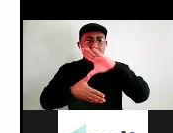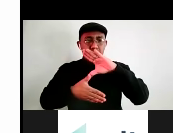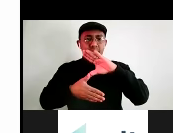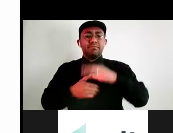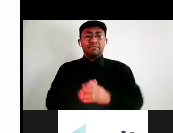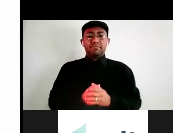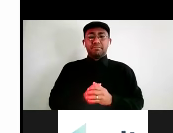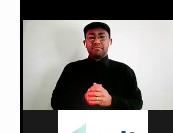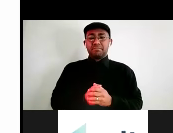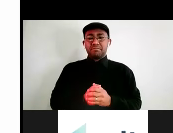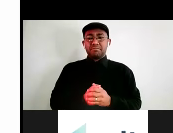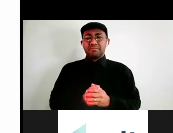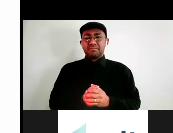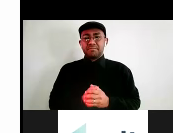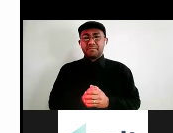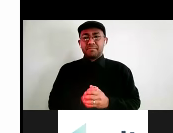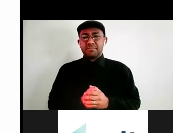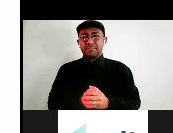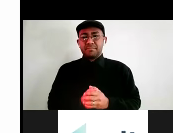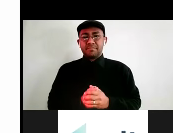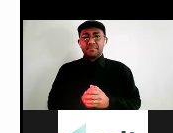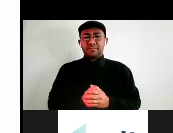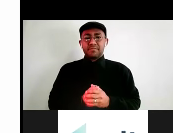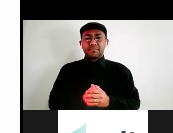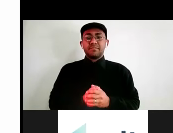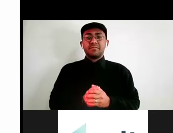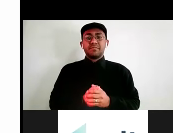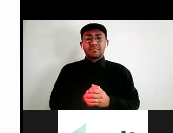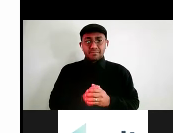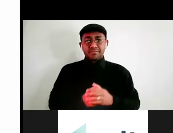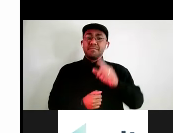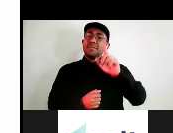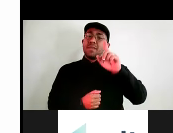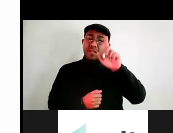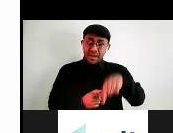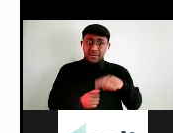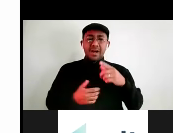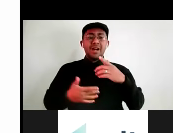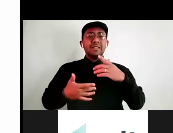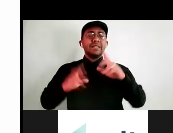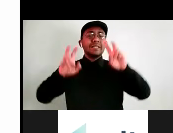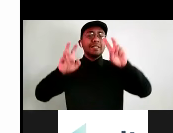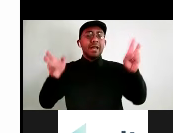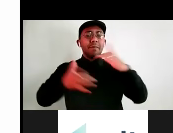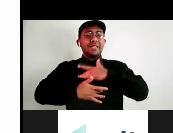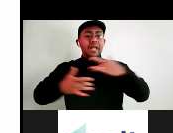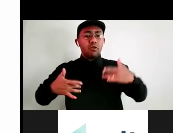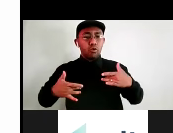Américas. Temos também casos em trabalhadores de saúde e com